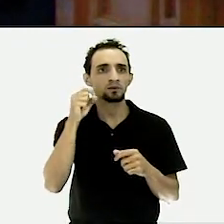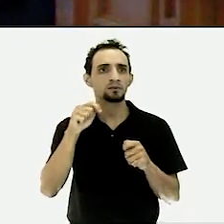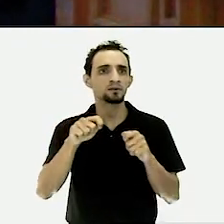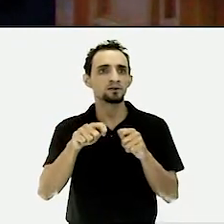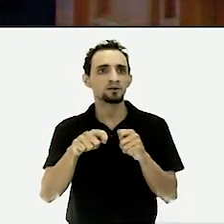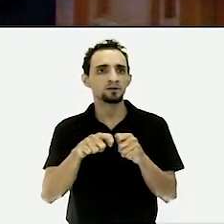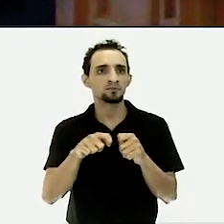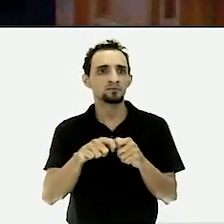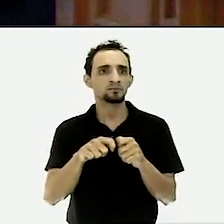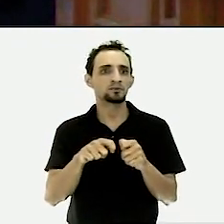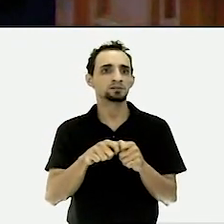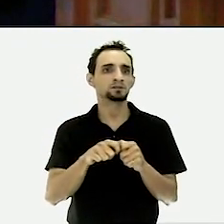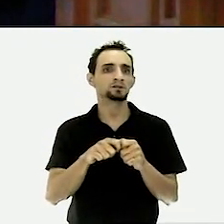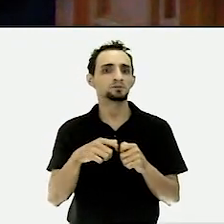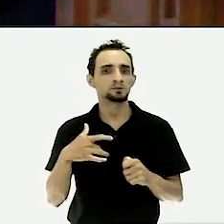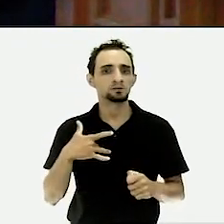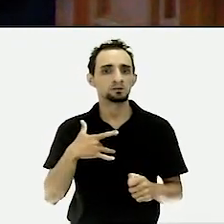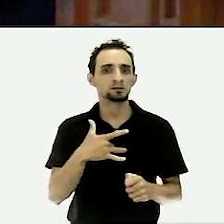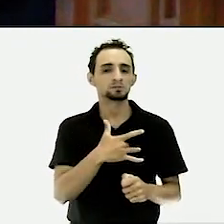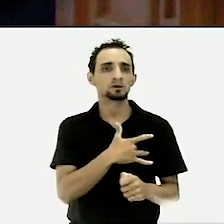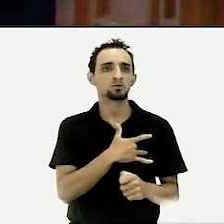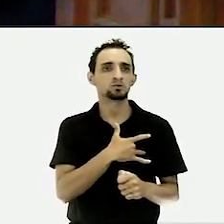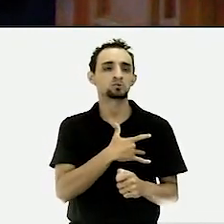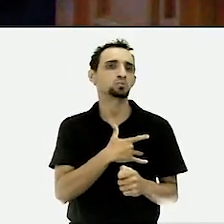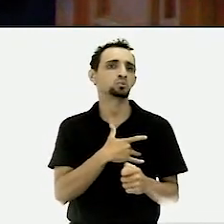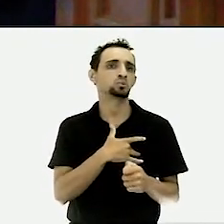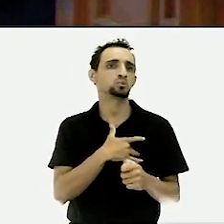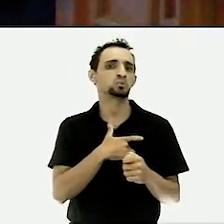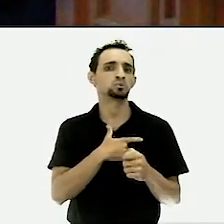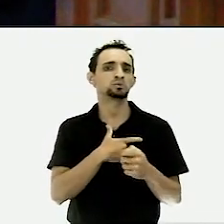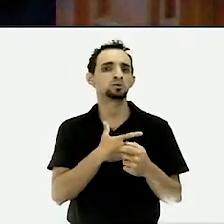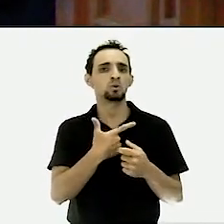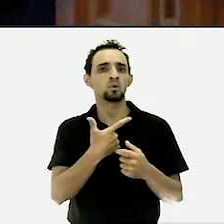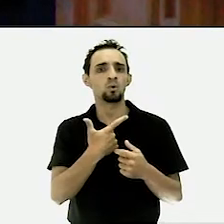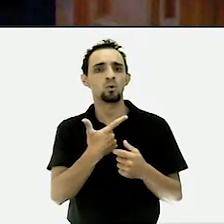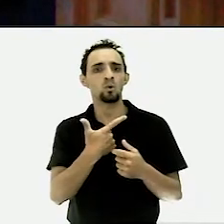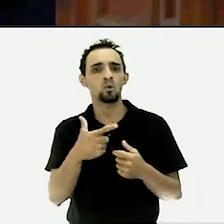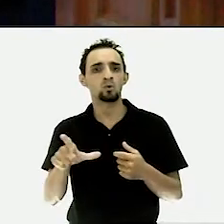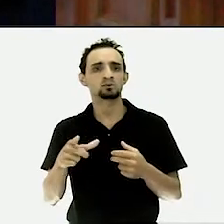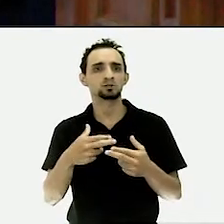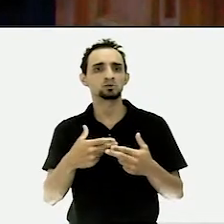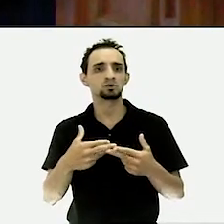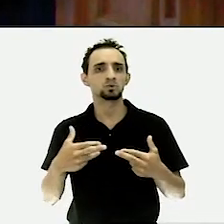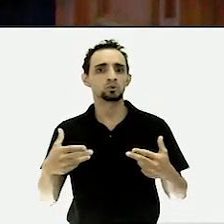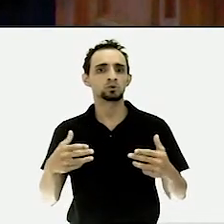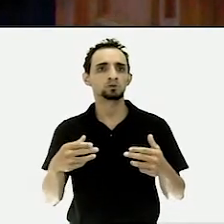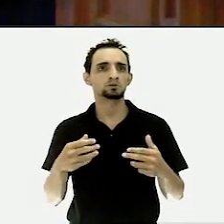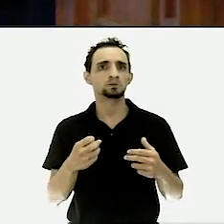dando essa boa notícia que o doutor Samuel trouxe para nós agora aí. Então,